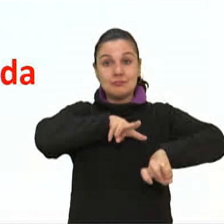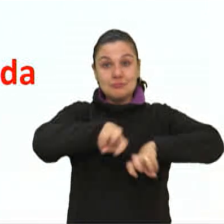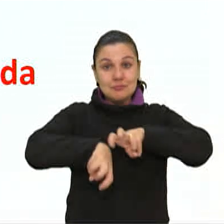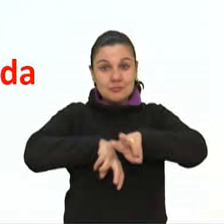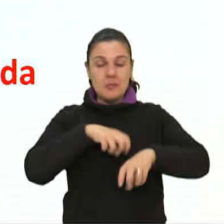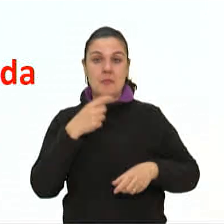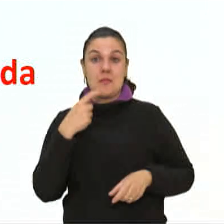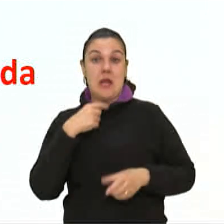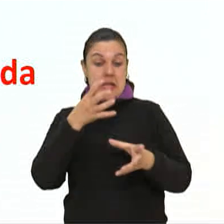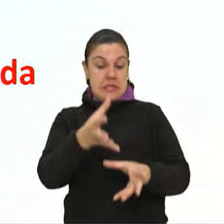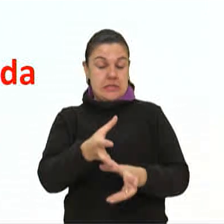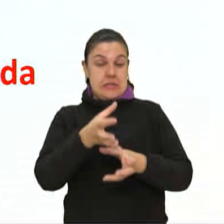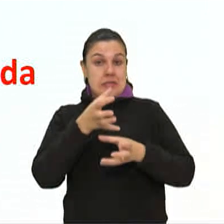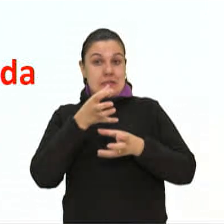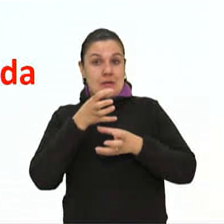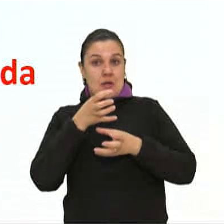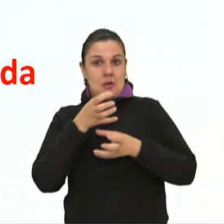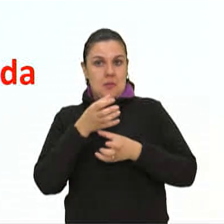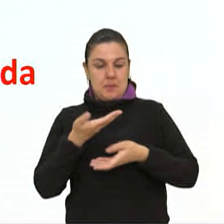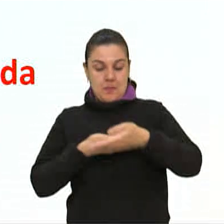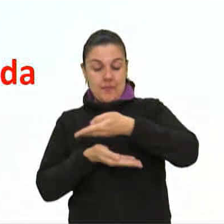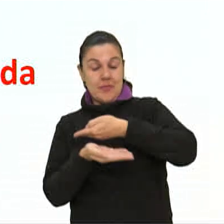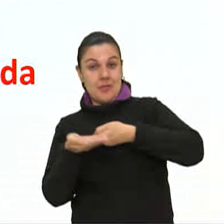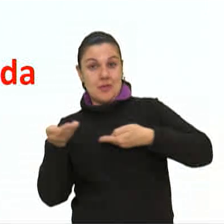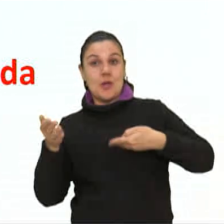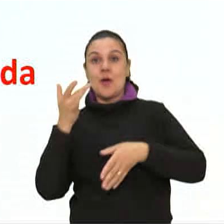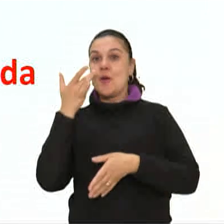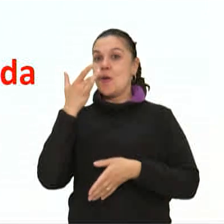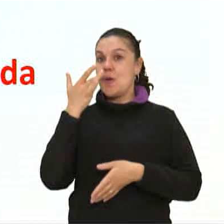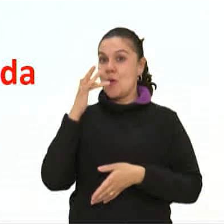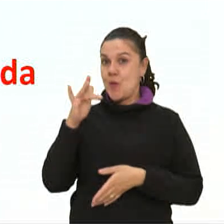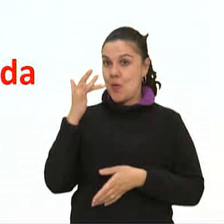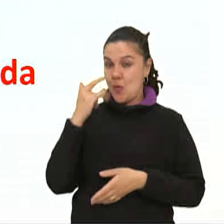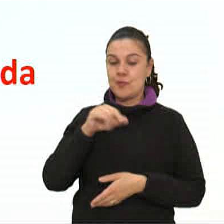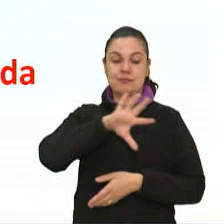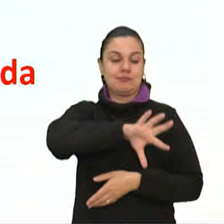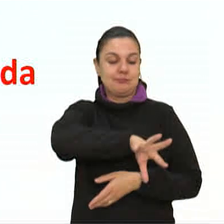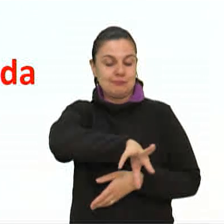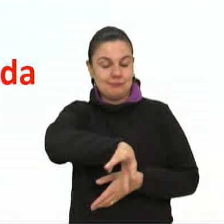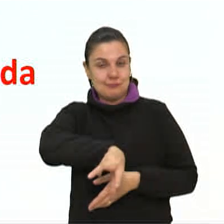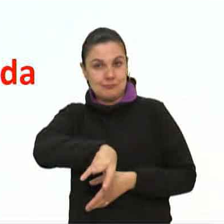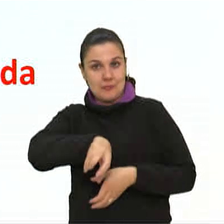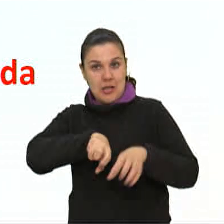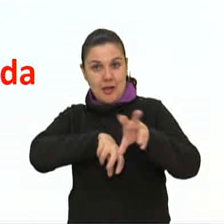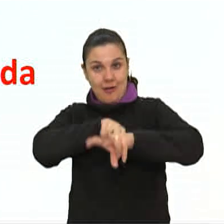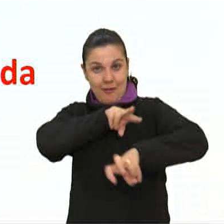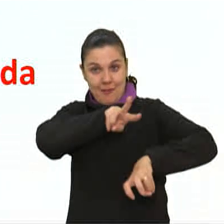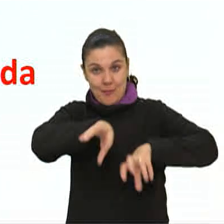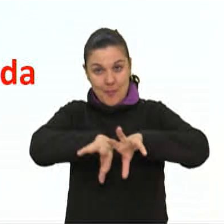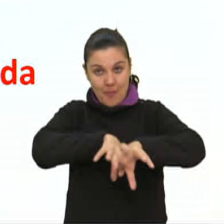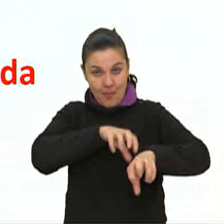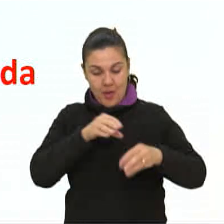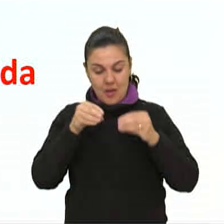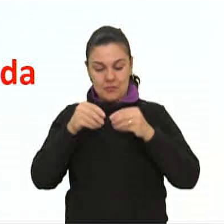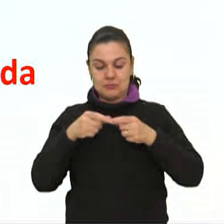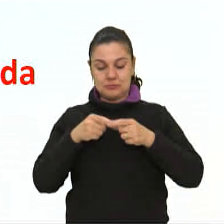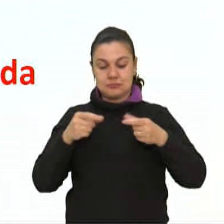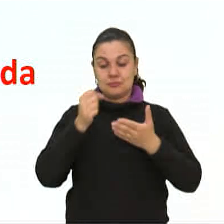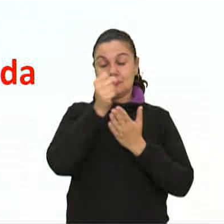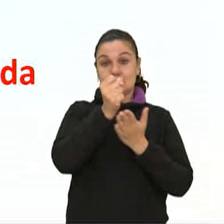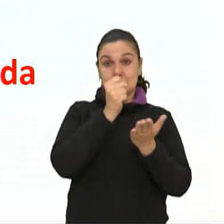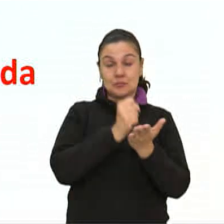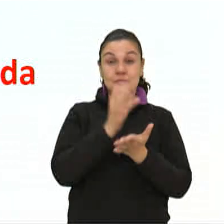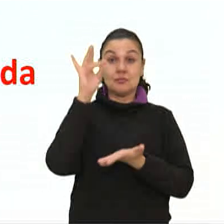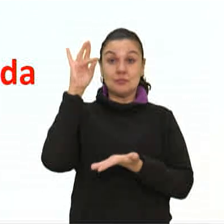Elas detinham a função de transformar o ouro explorado nas minas em barra com o selo